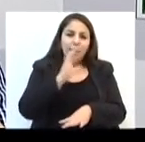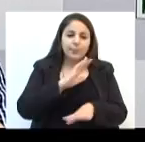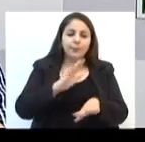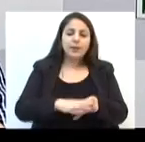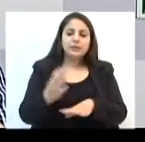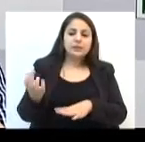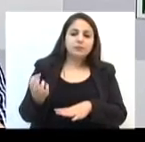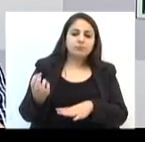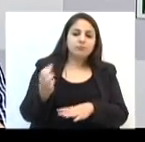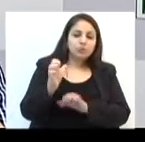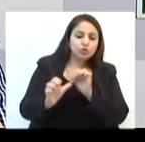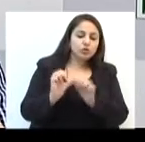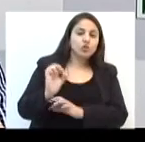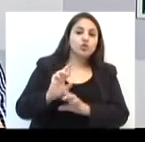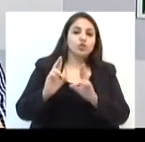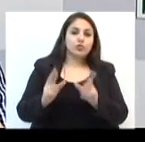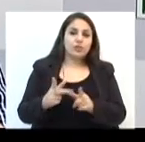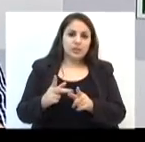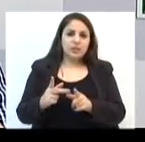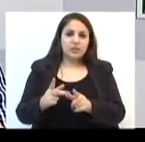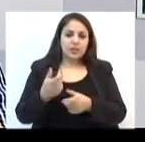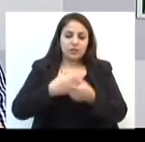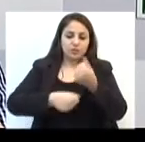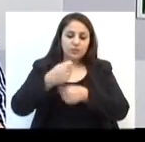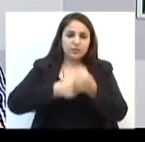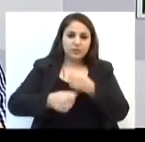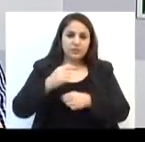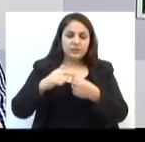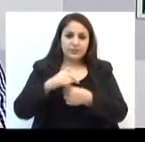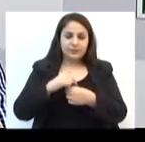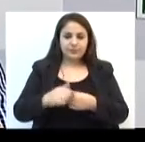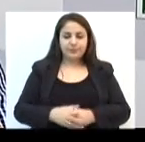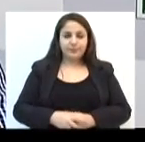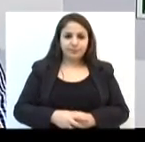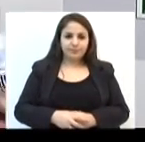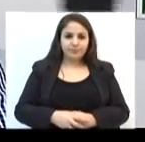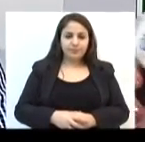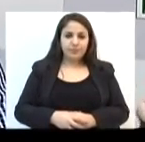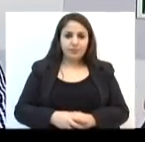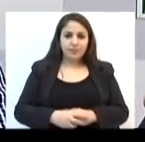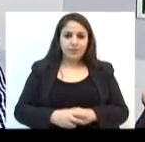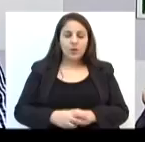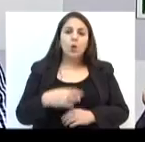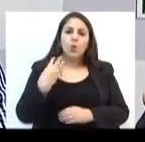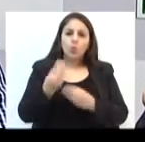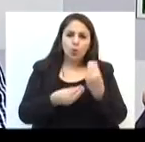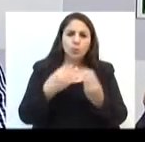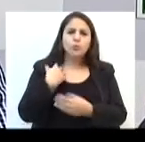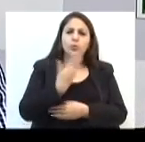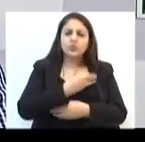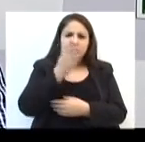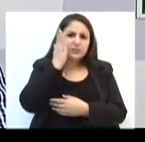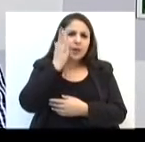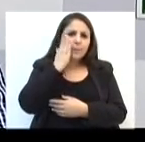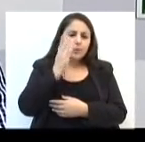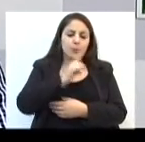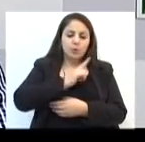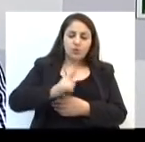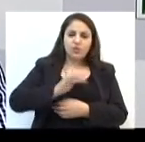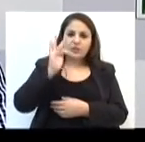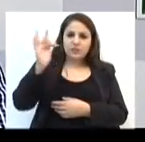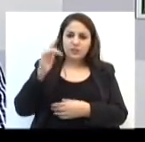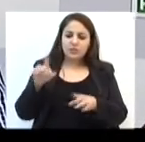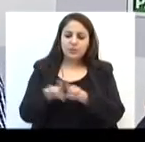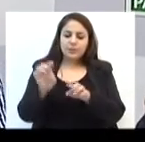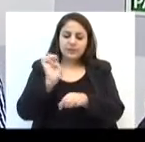ágil, mais moderna, mais eficiente a máquina administrativa da cidade. Prefeito, como todos sabemos, né, o governo